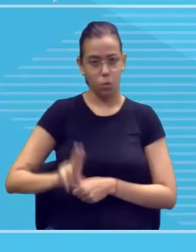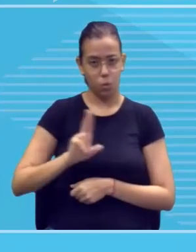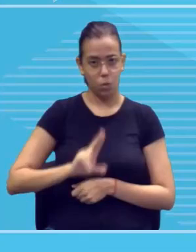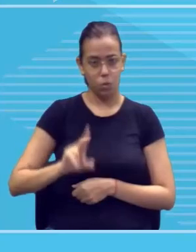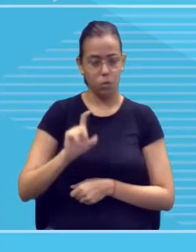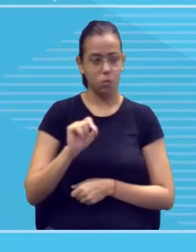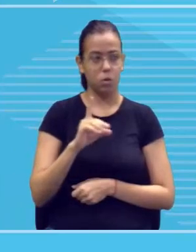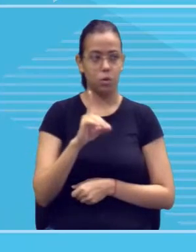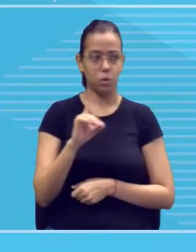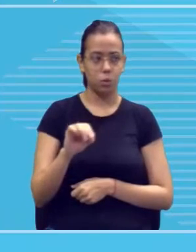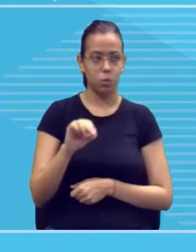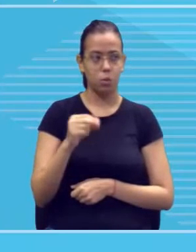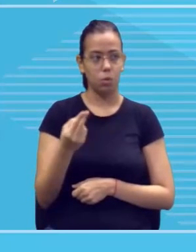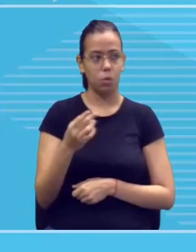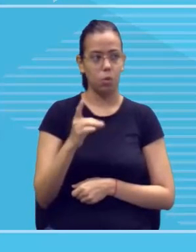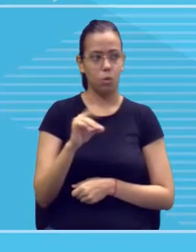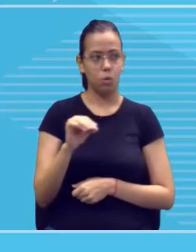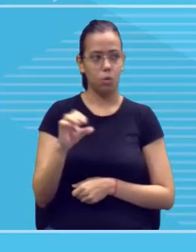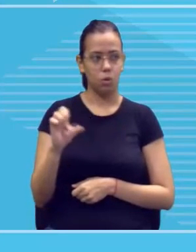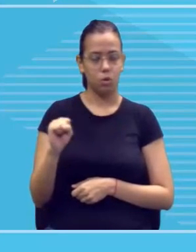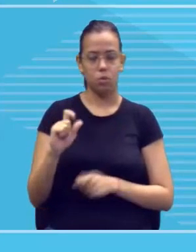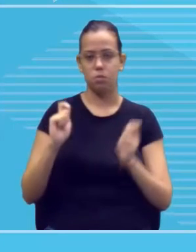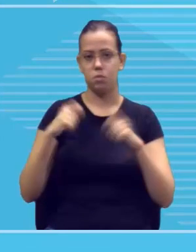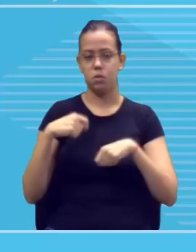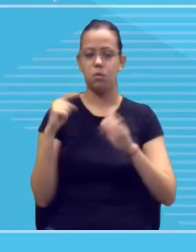dez para fazer pergunta perfeito